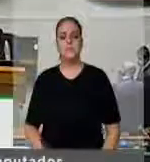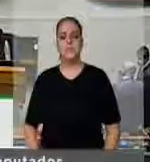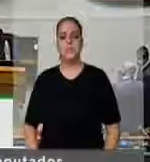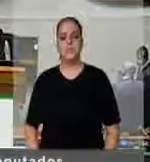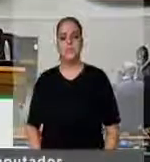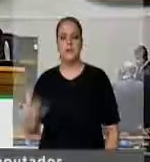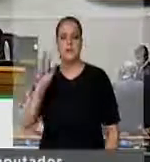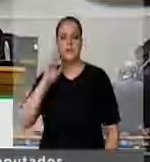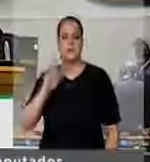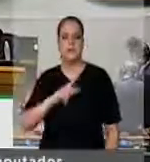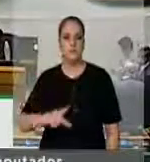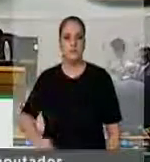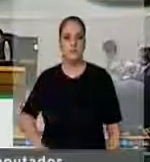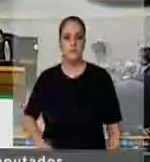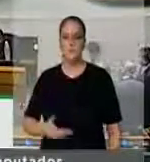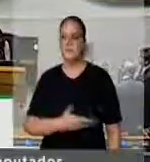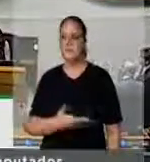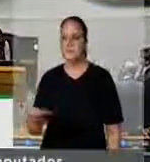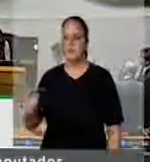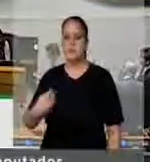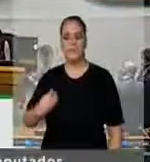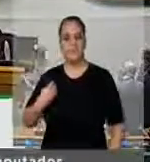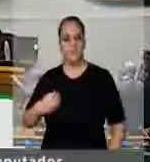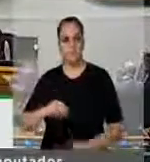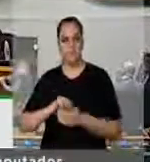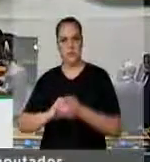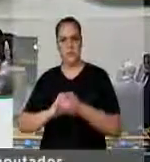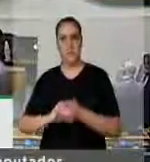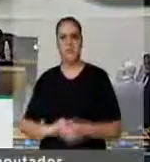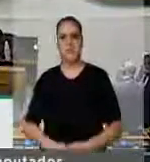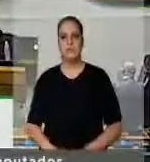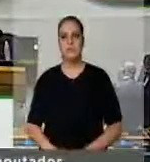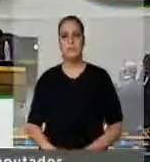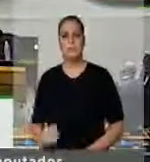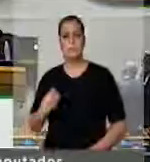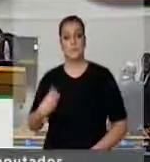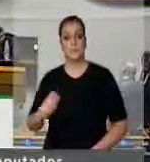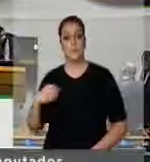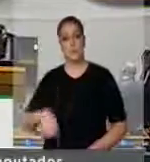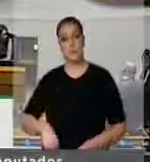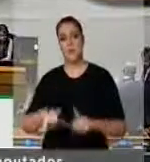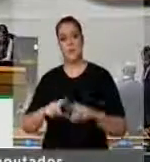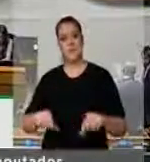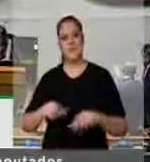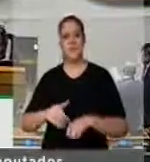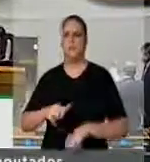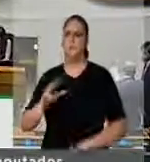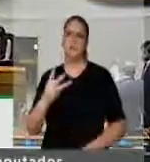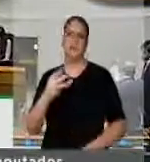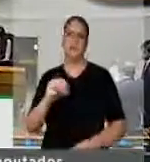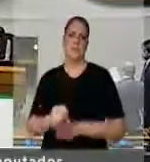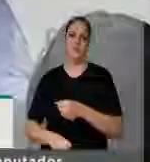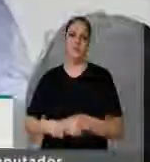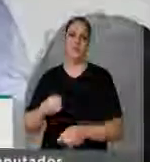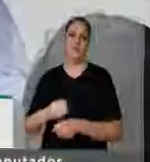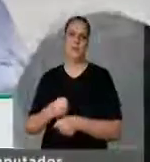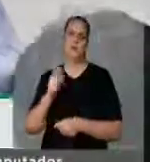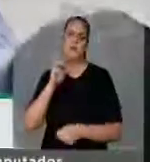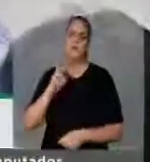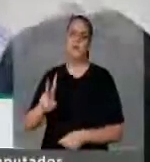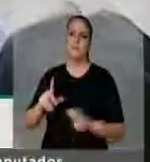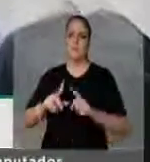Colegas, deputadas, deputados, nós estamos aqui em Brasília há mais de 30 anos, vendo Brasília crescer, se